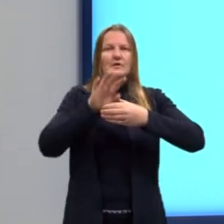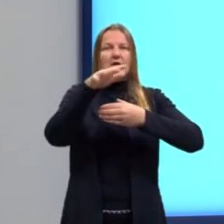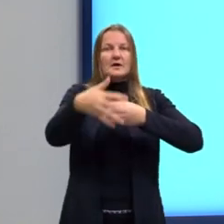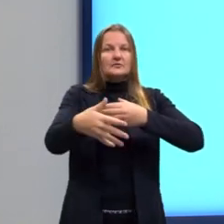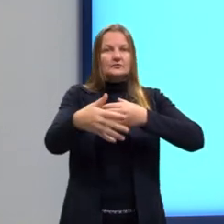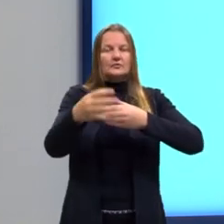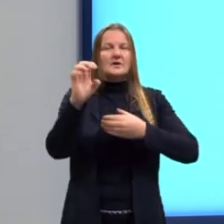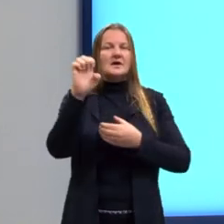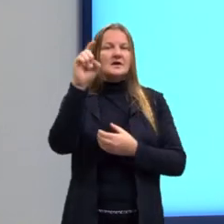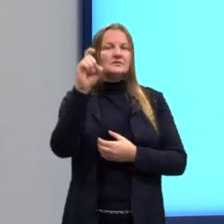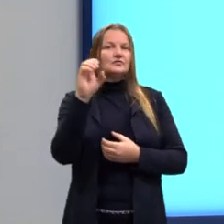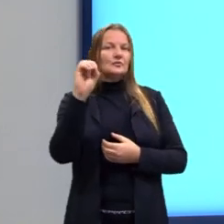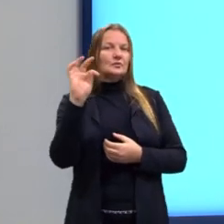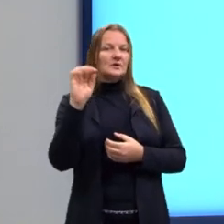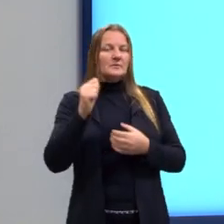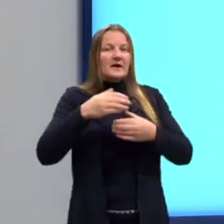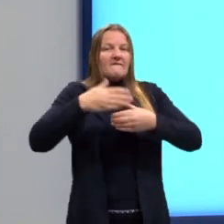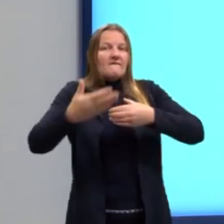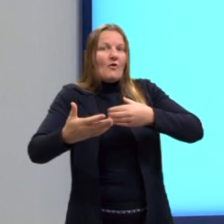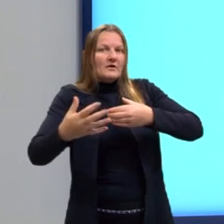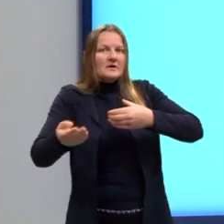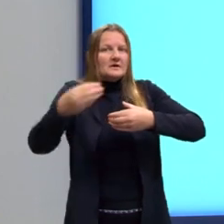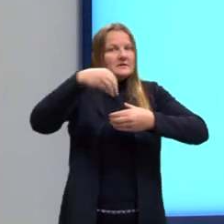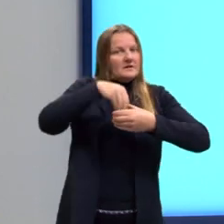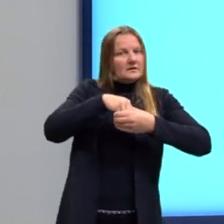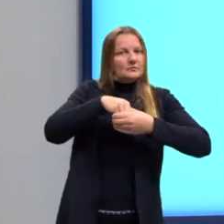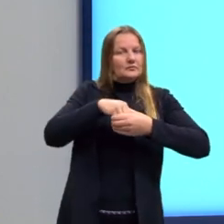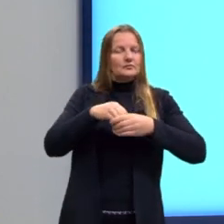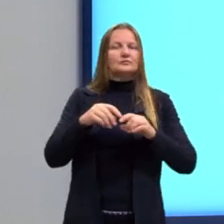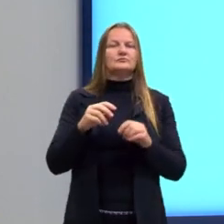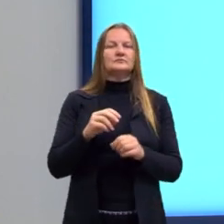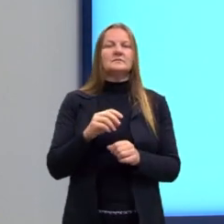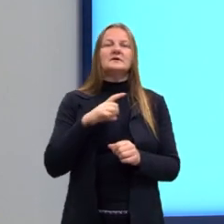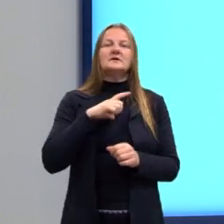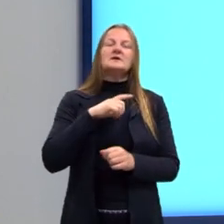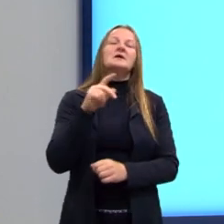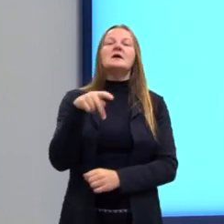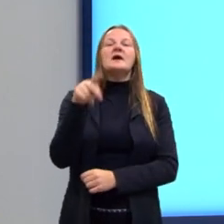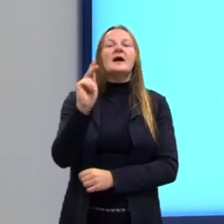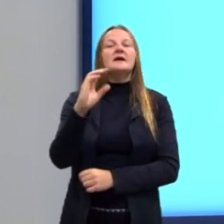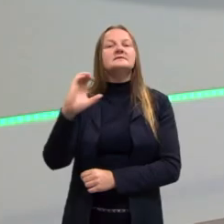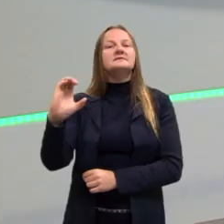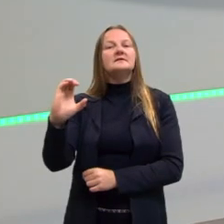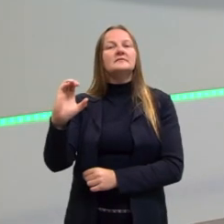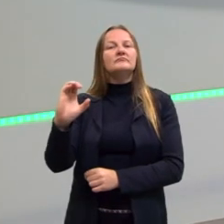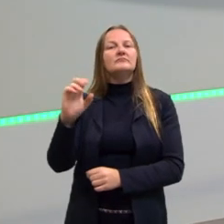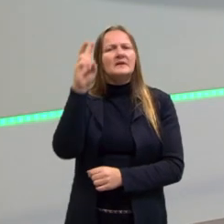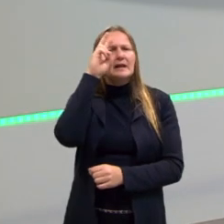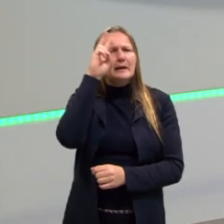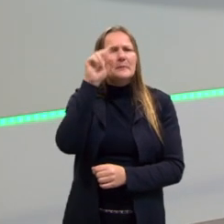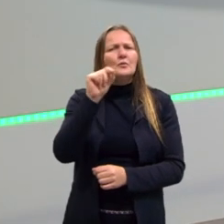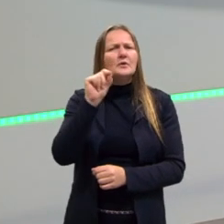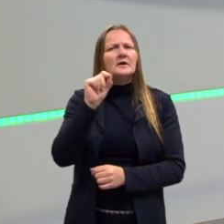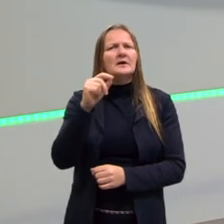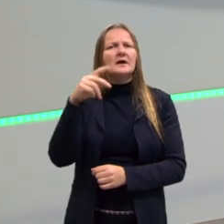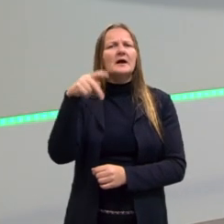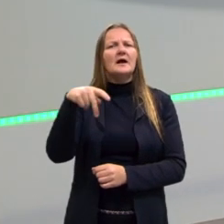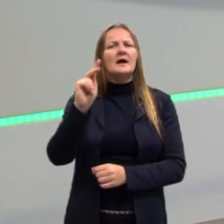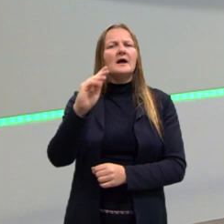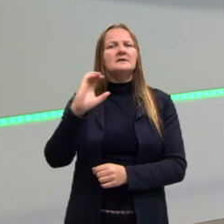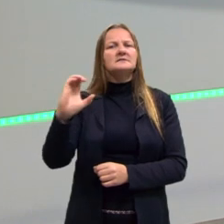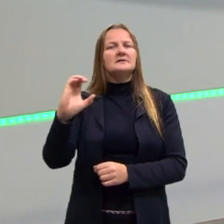único fator que quem era e pode modificar o valor de KC vocês é bom que KC é a